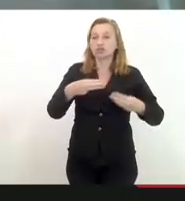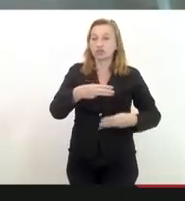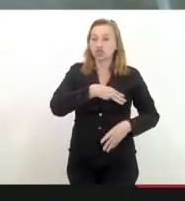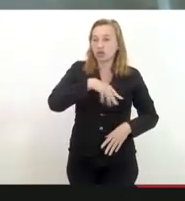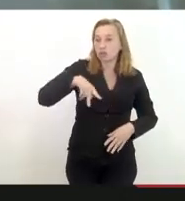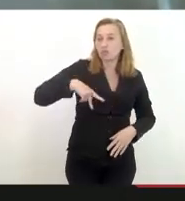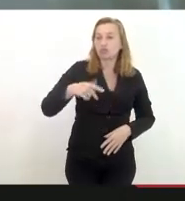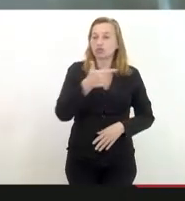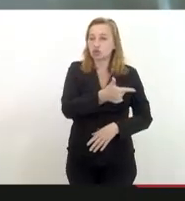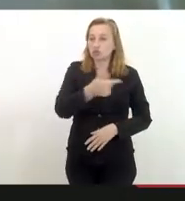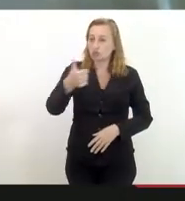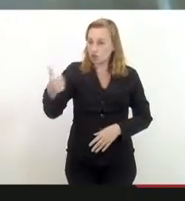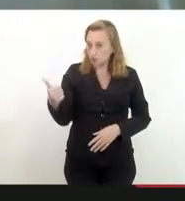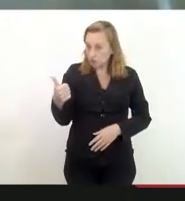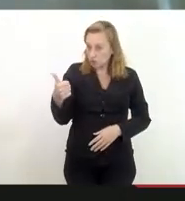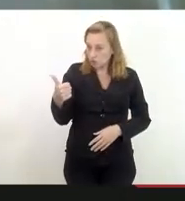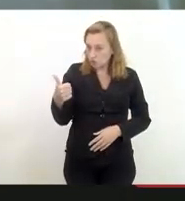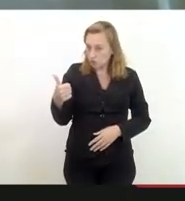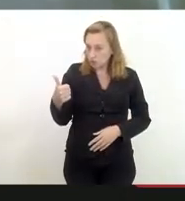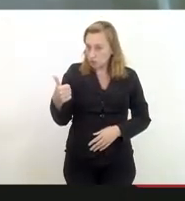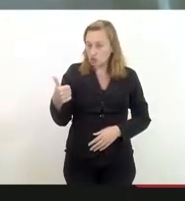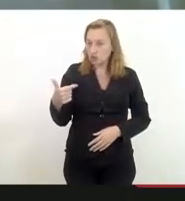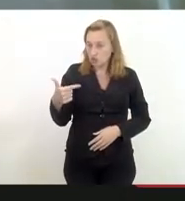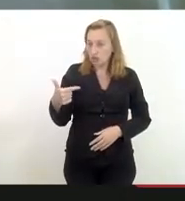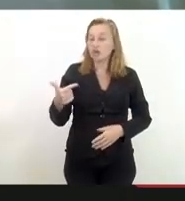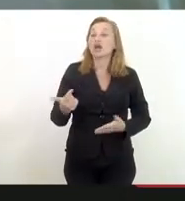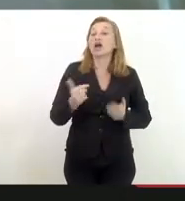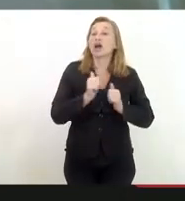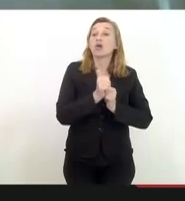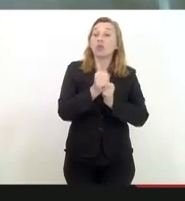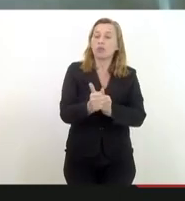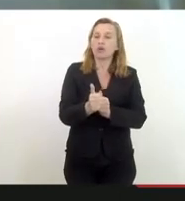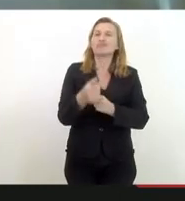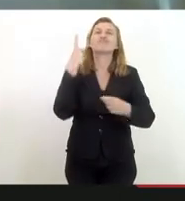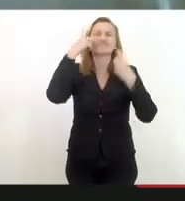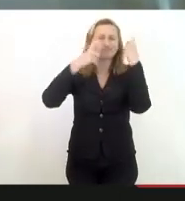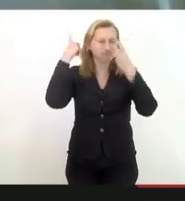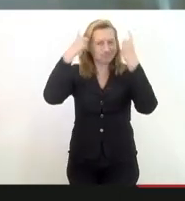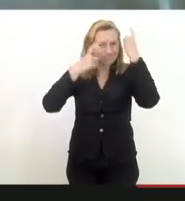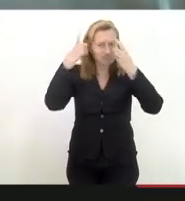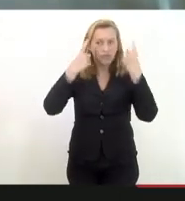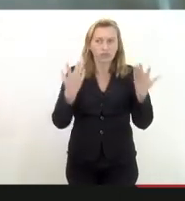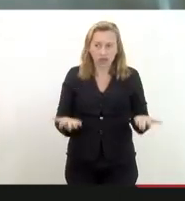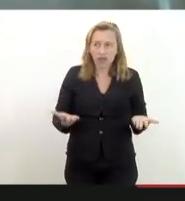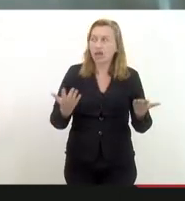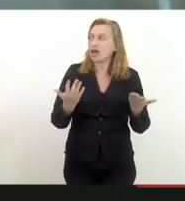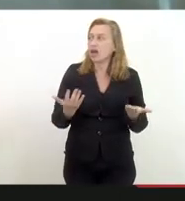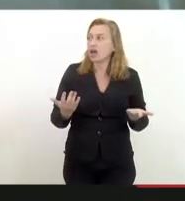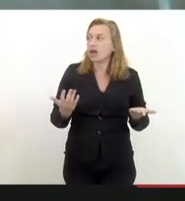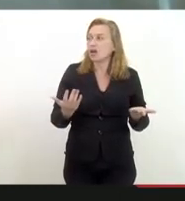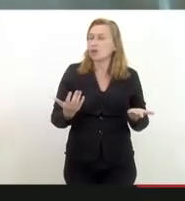2002, vejamos, há quase 2 décadas, vem acompanhando com preocupação